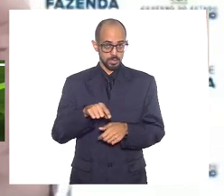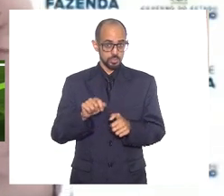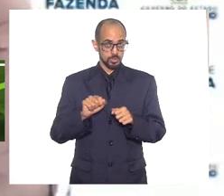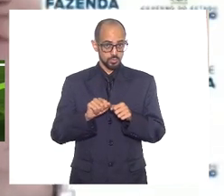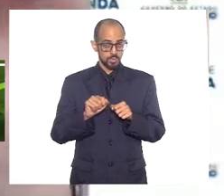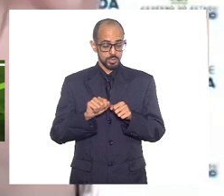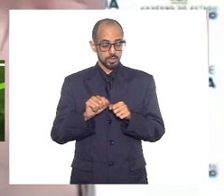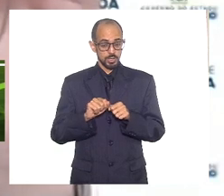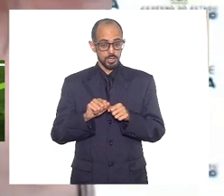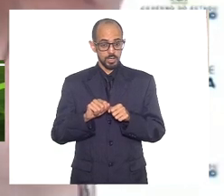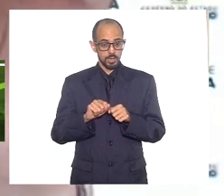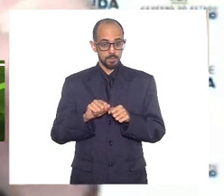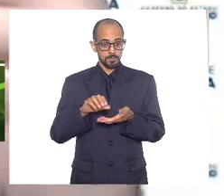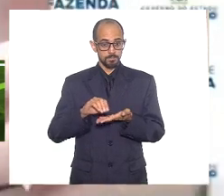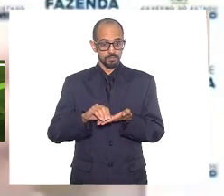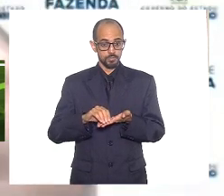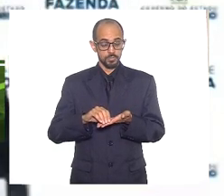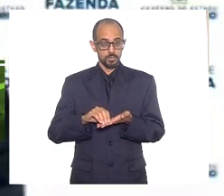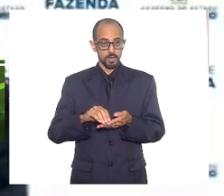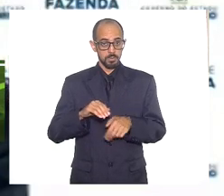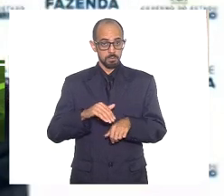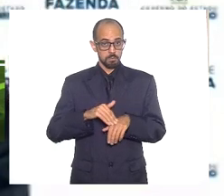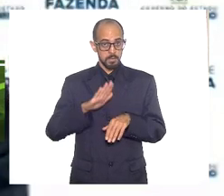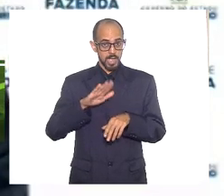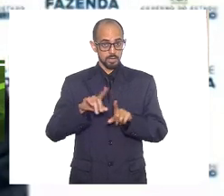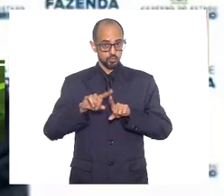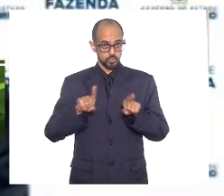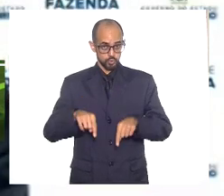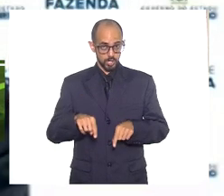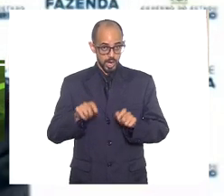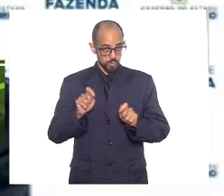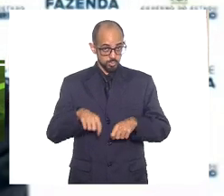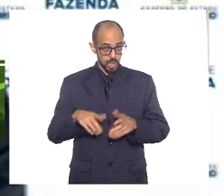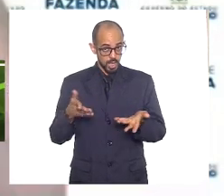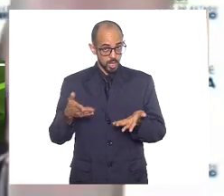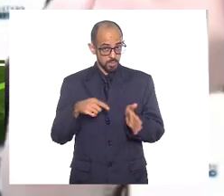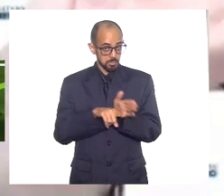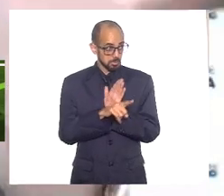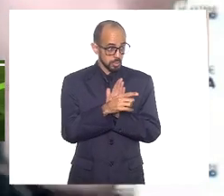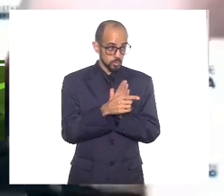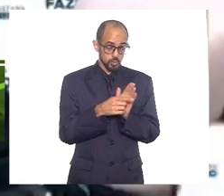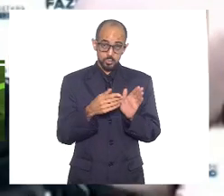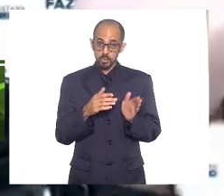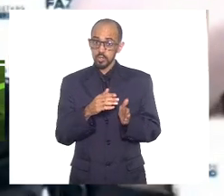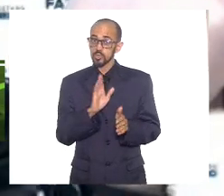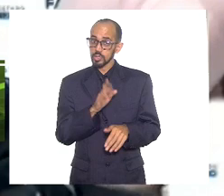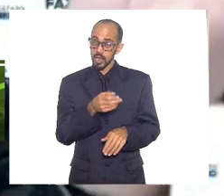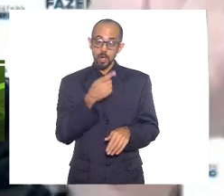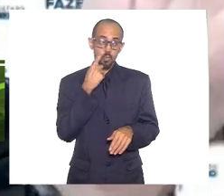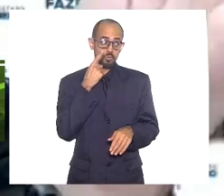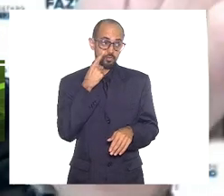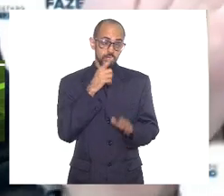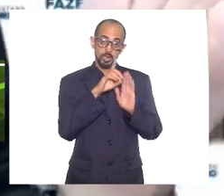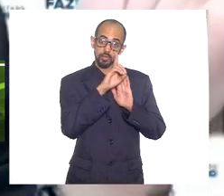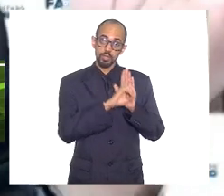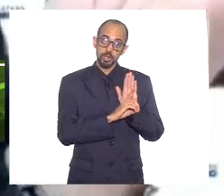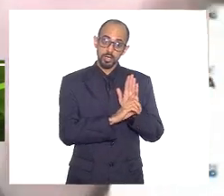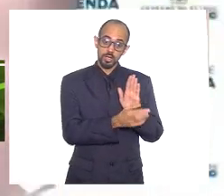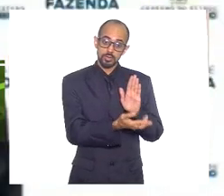aumento dos servidores? Eu mesmo dei uma declaração dizendo que não é possível não ter reajuste em 10